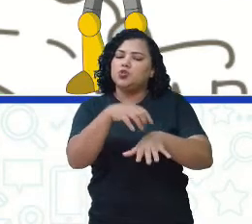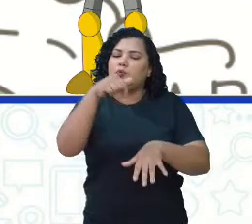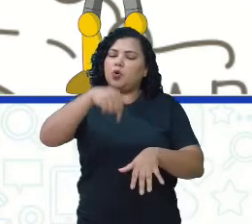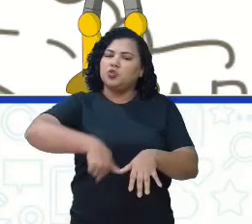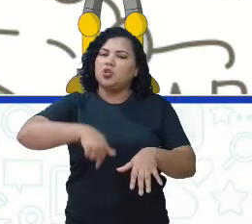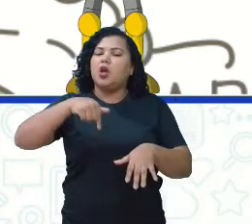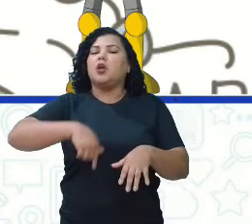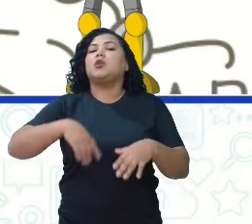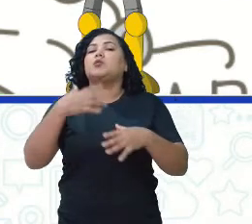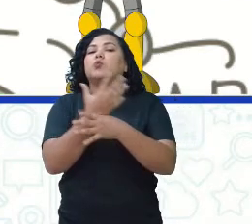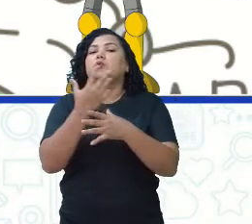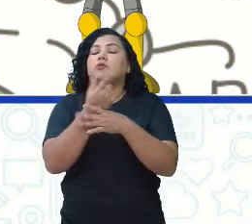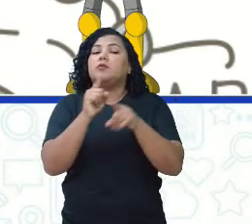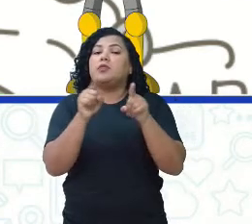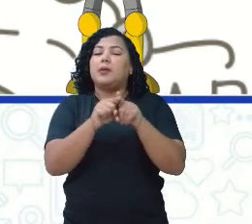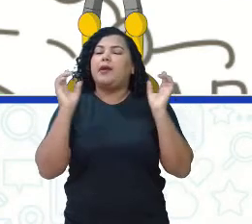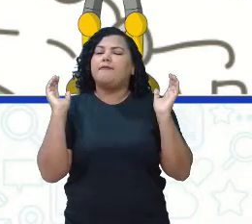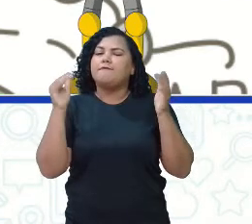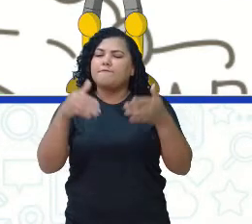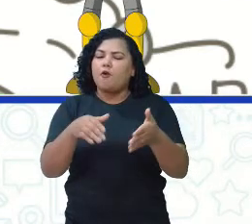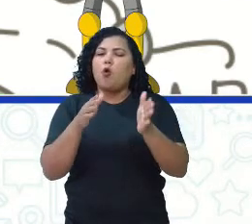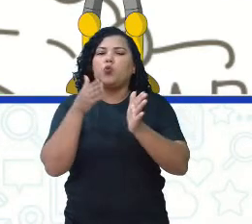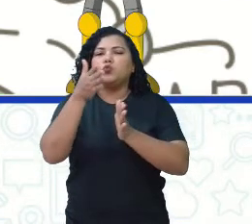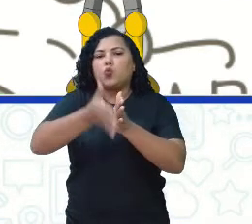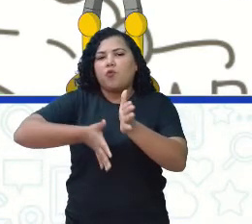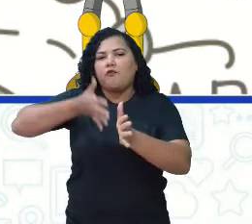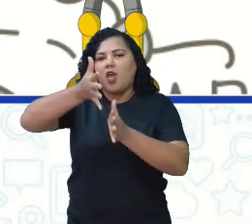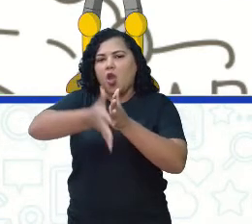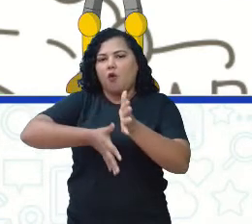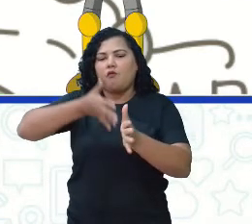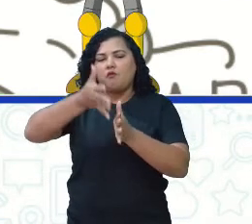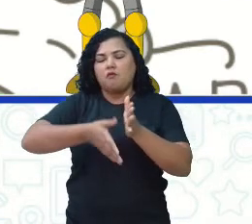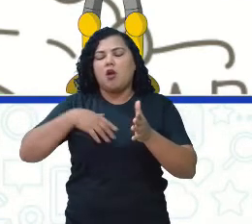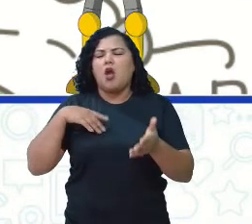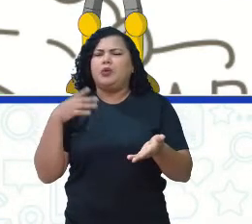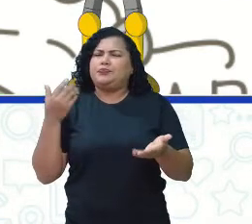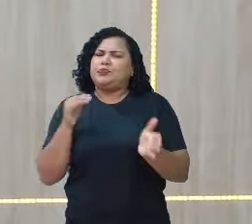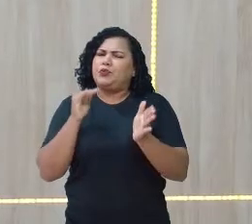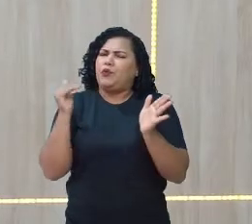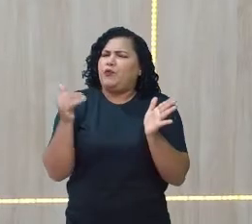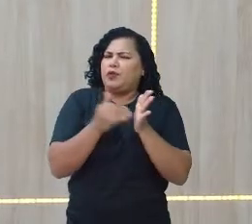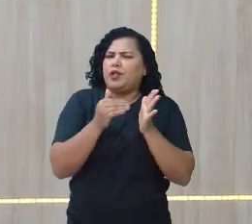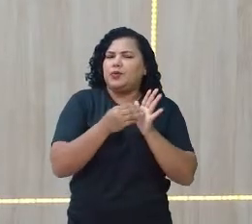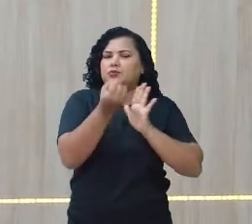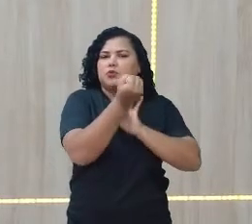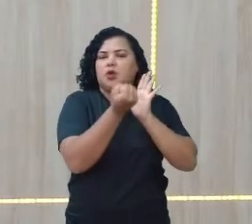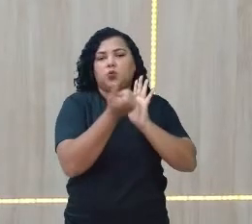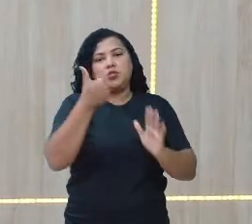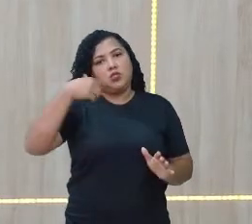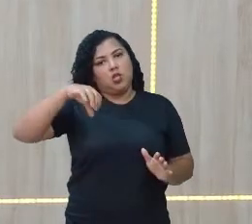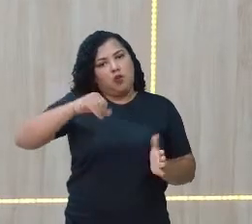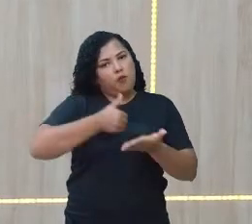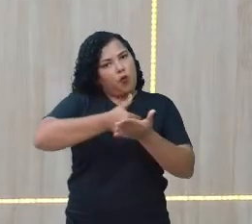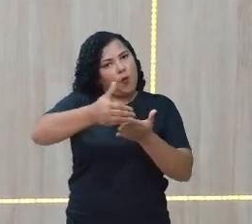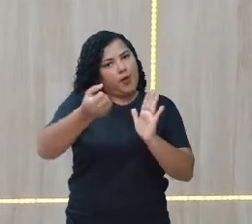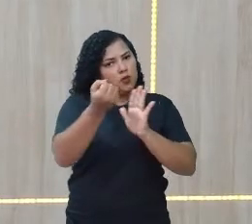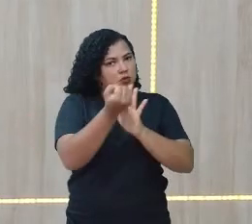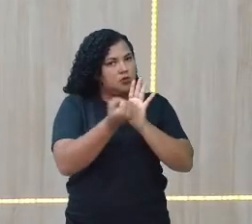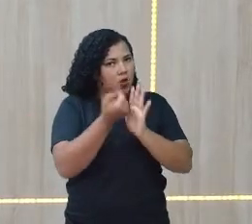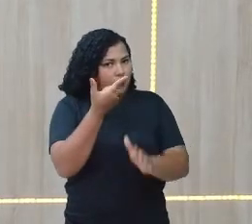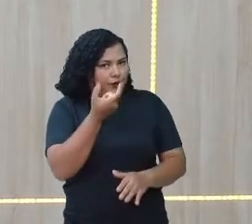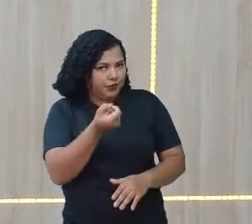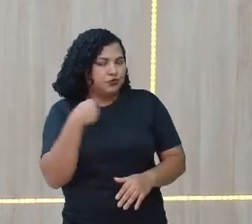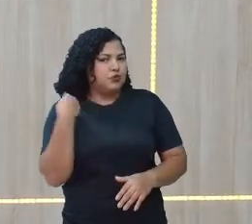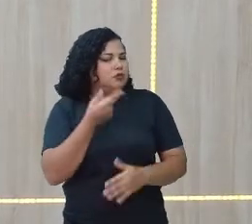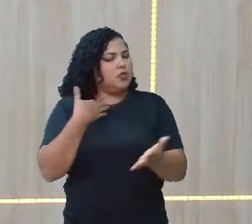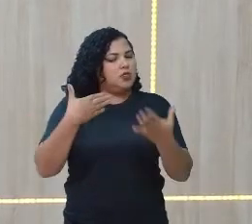e especificamente de um sistema ferroviário no final do século XIX e início do século XX. Então, esse é o nosso debate que a gente vai